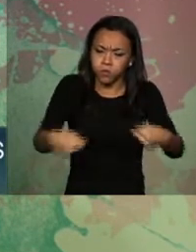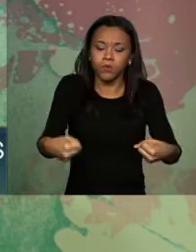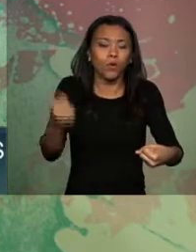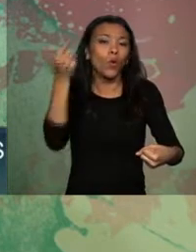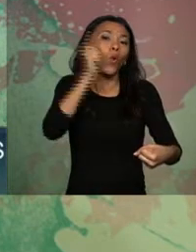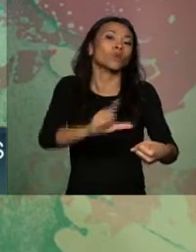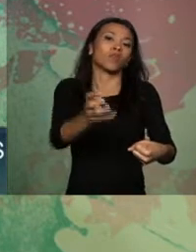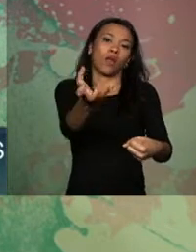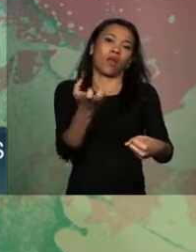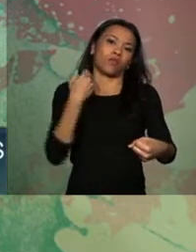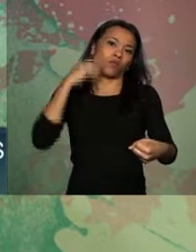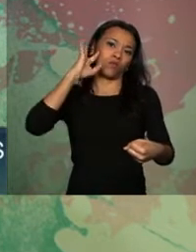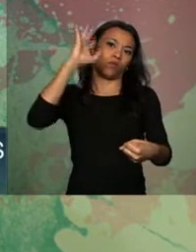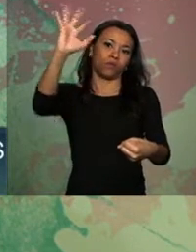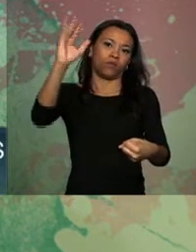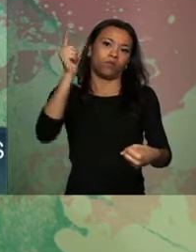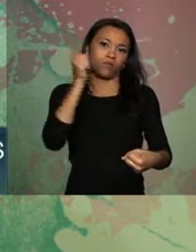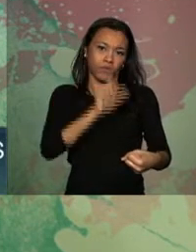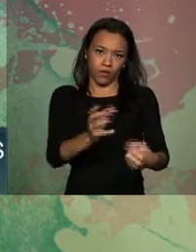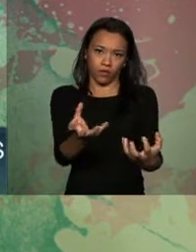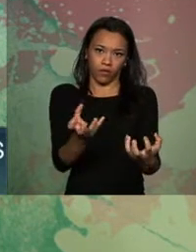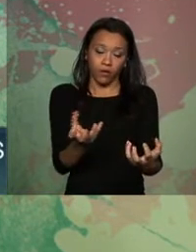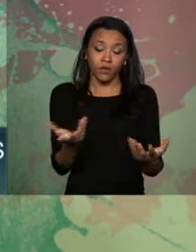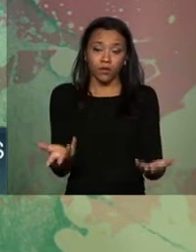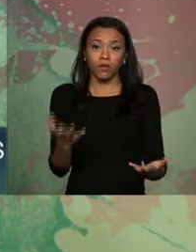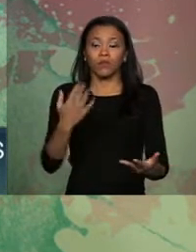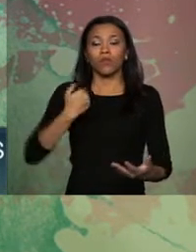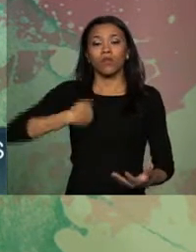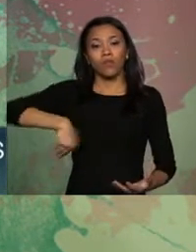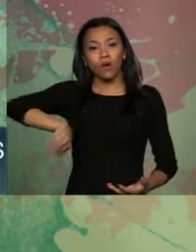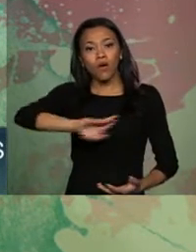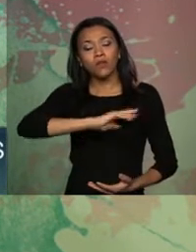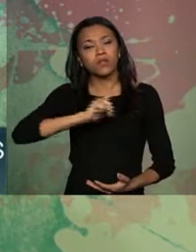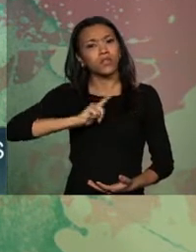sonho. Nós temos